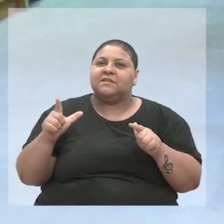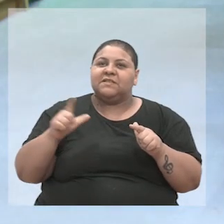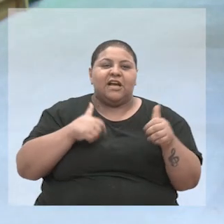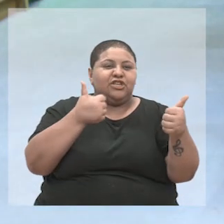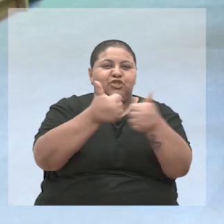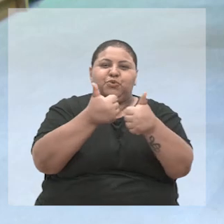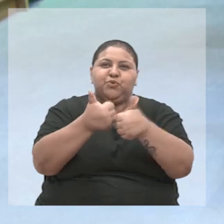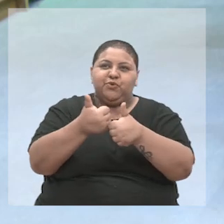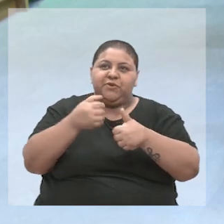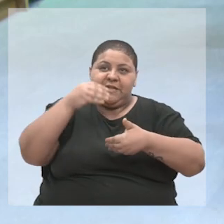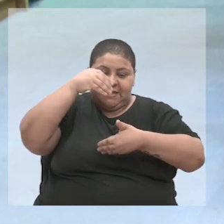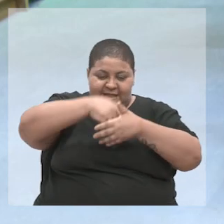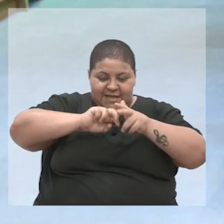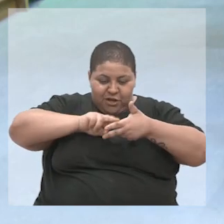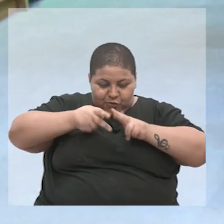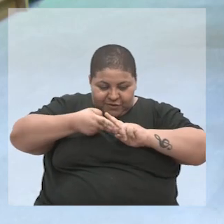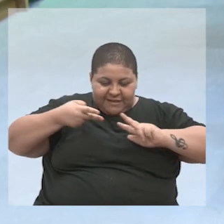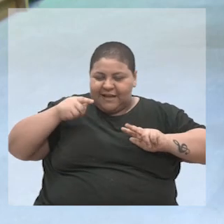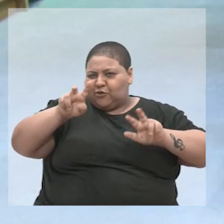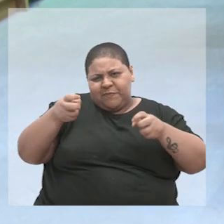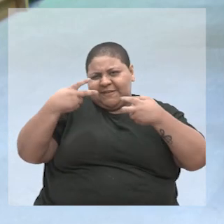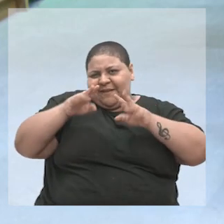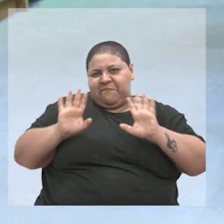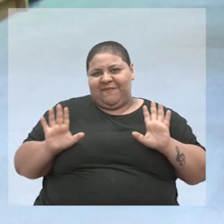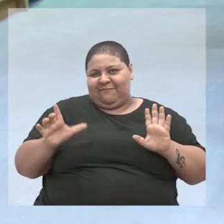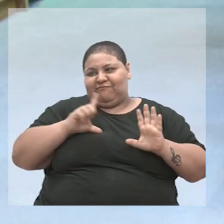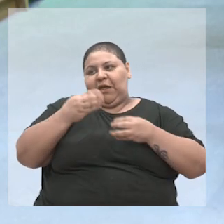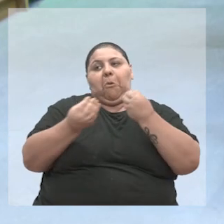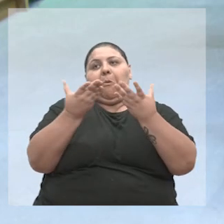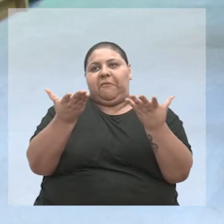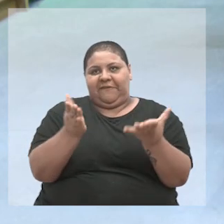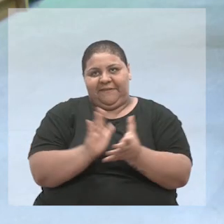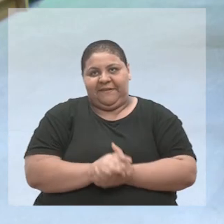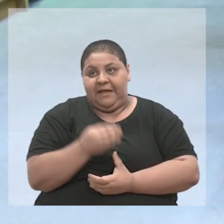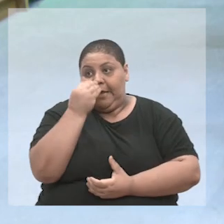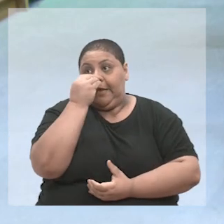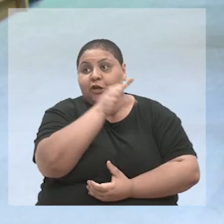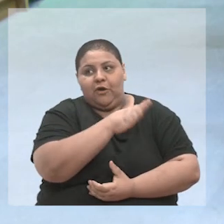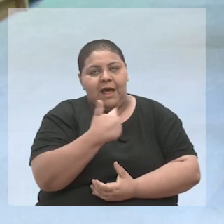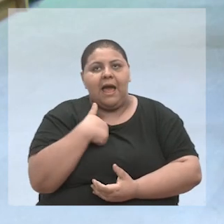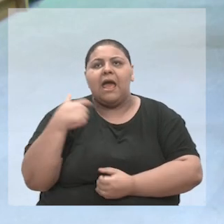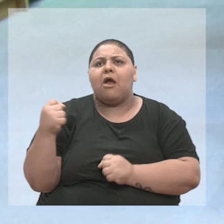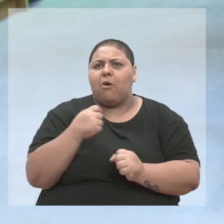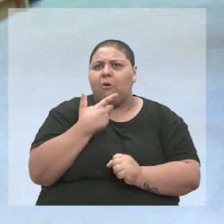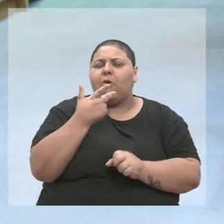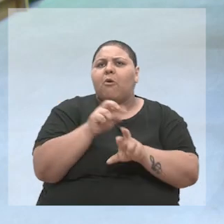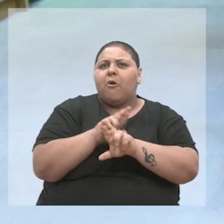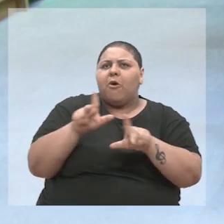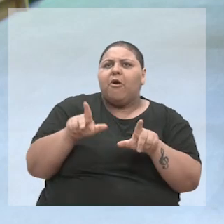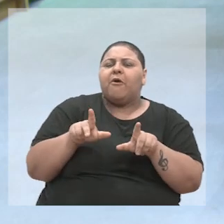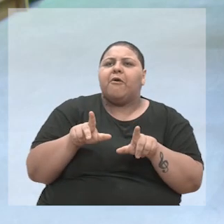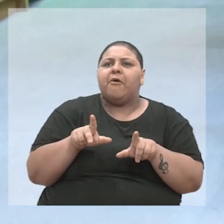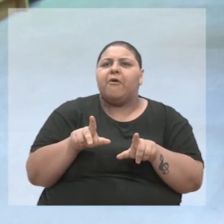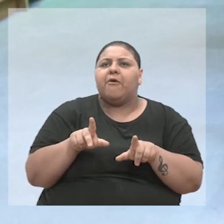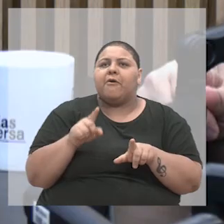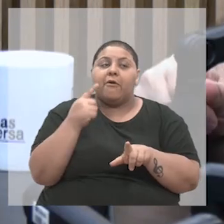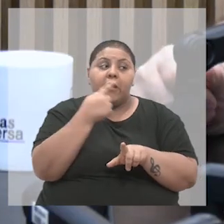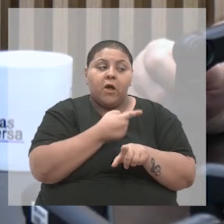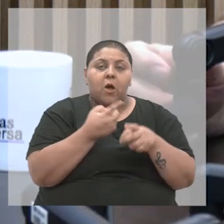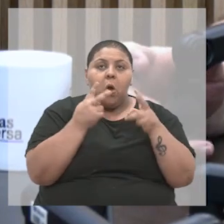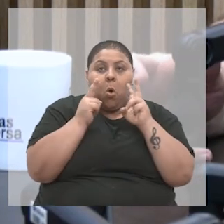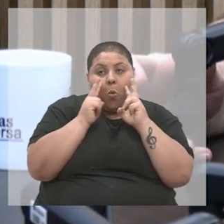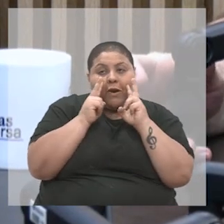adianta, né? Não, aí tu percebe, né? E eu posso falar que o diferente dele, né, é o